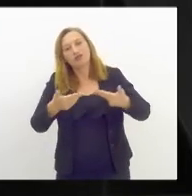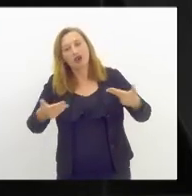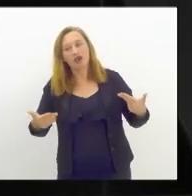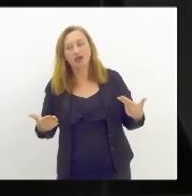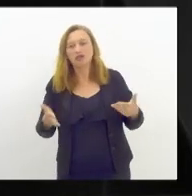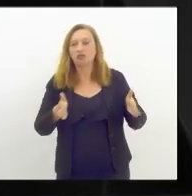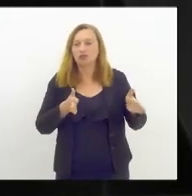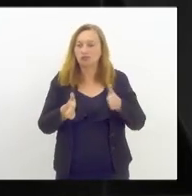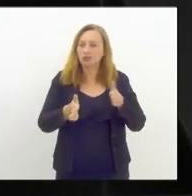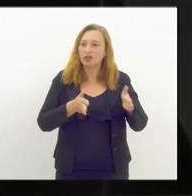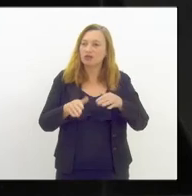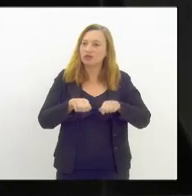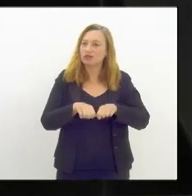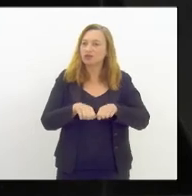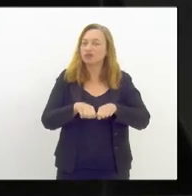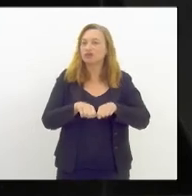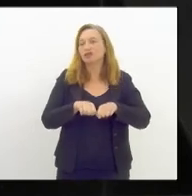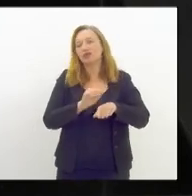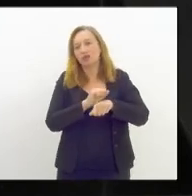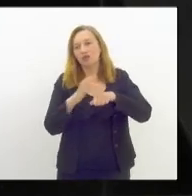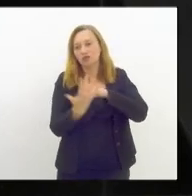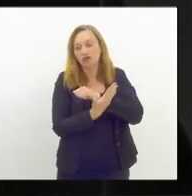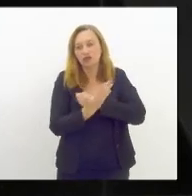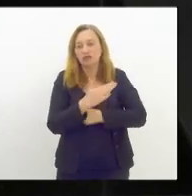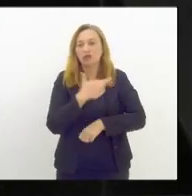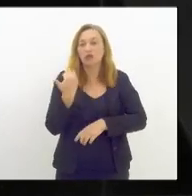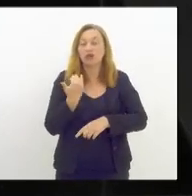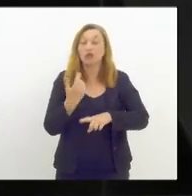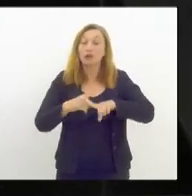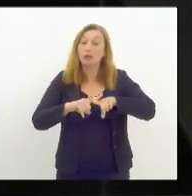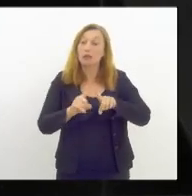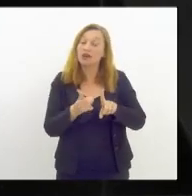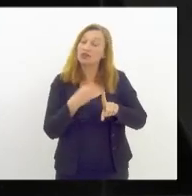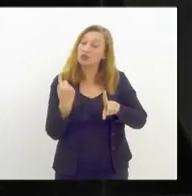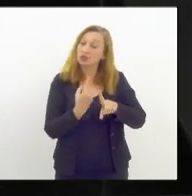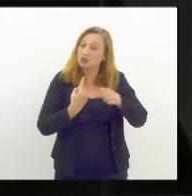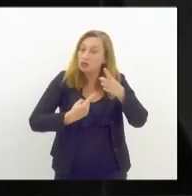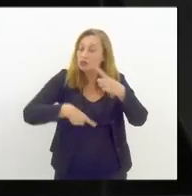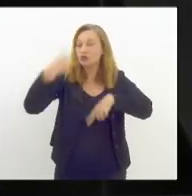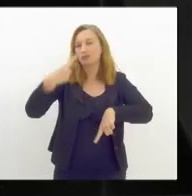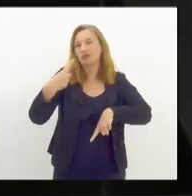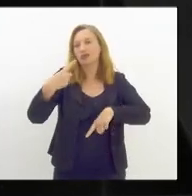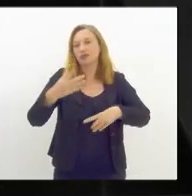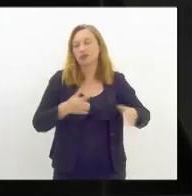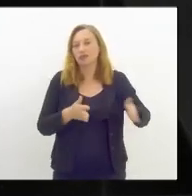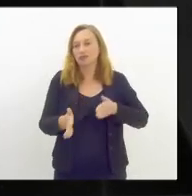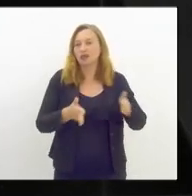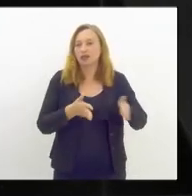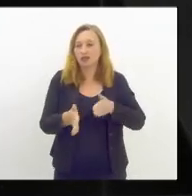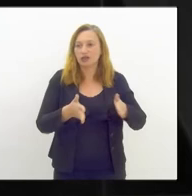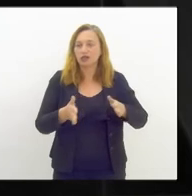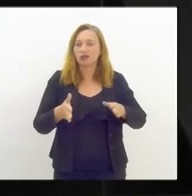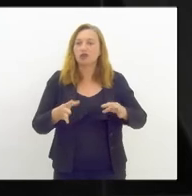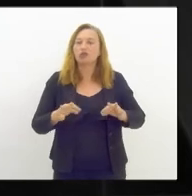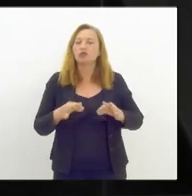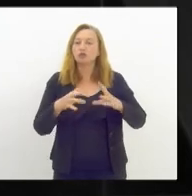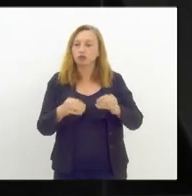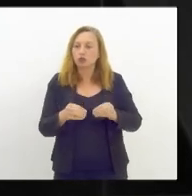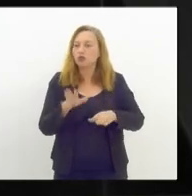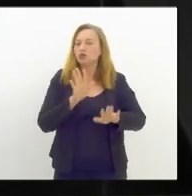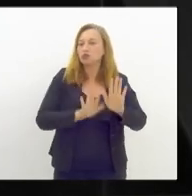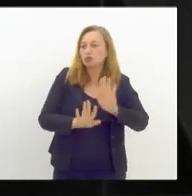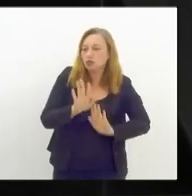no período da covid e nós superamos essa fase tomando é claro ainda todos os cuidados